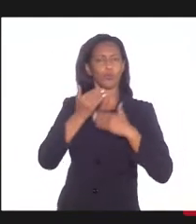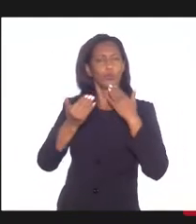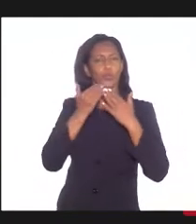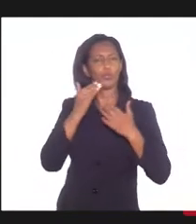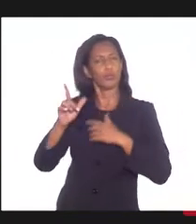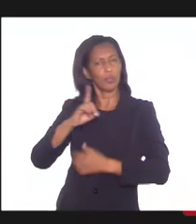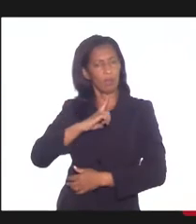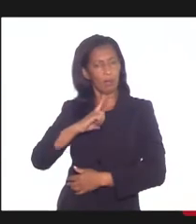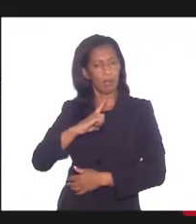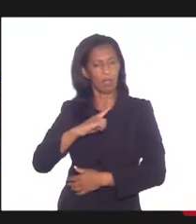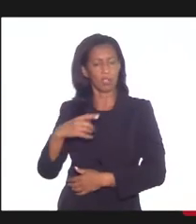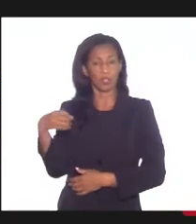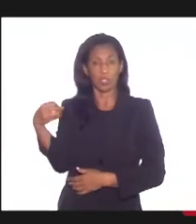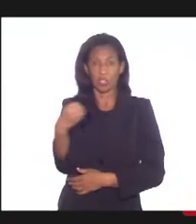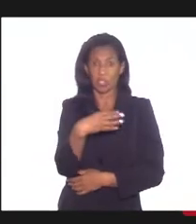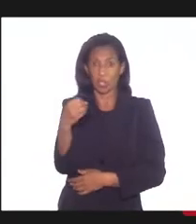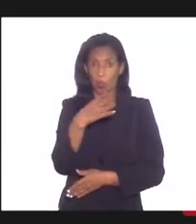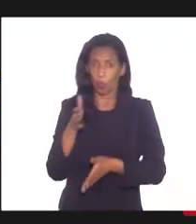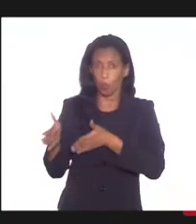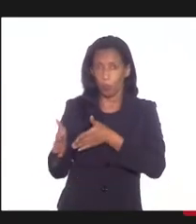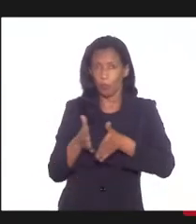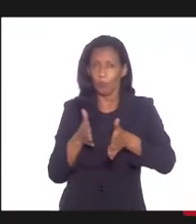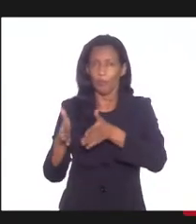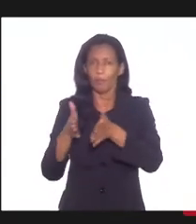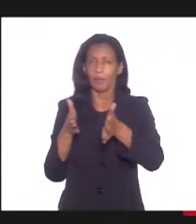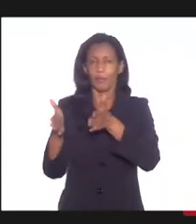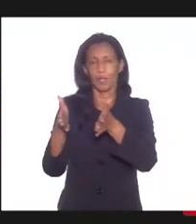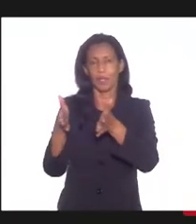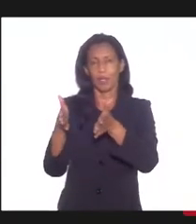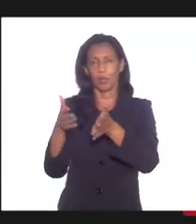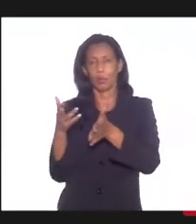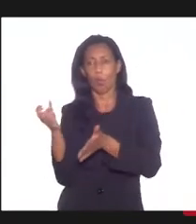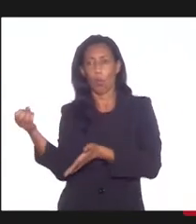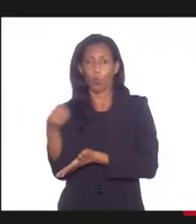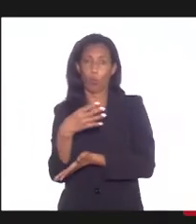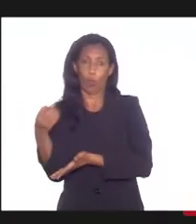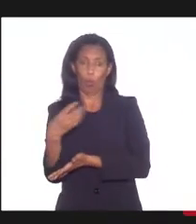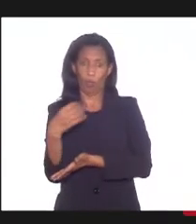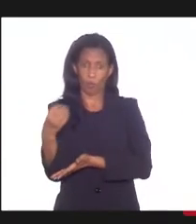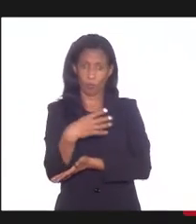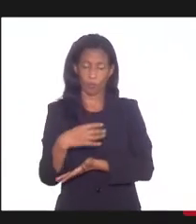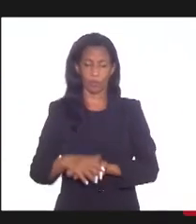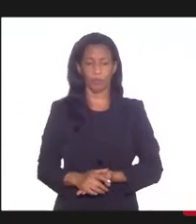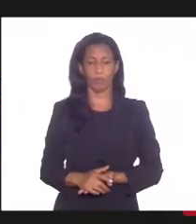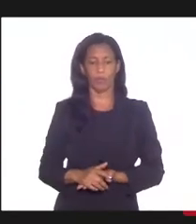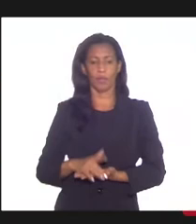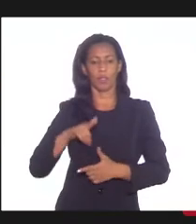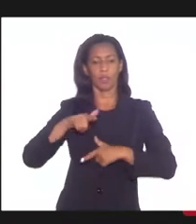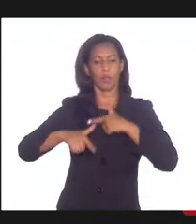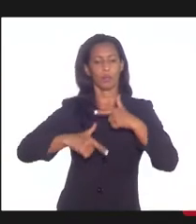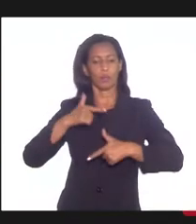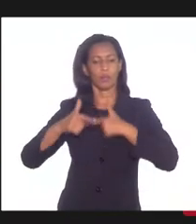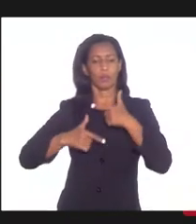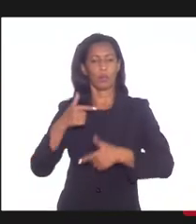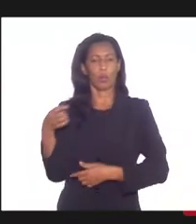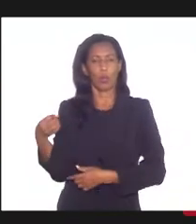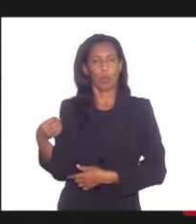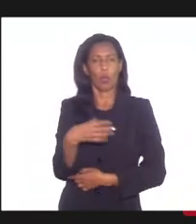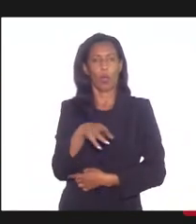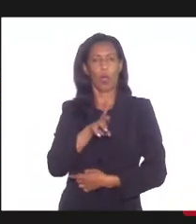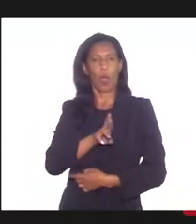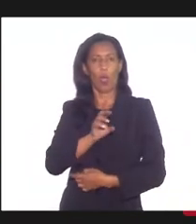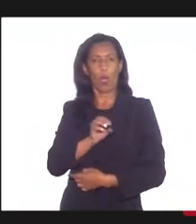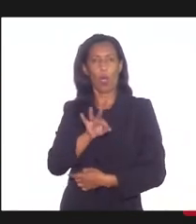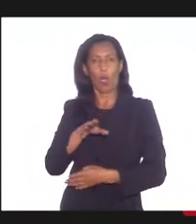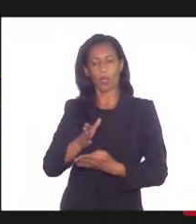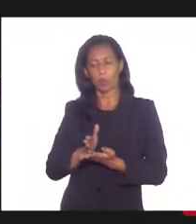temos ainda novas rotas que estão entrando, as rotas que são chamadas de gasoduto marítimo. Petrobras corretamente anunciou uma nova rota para